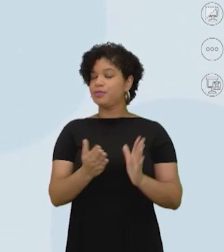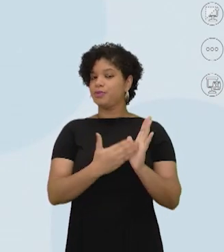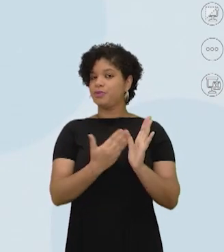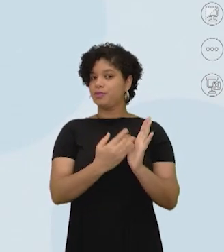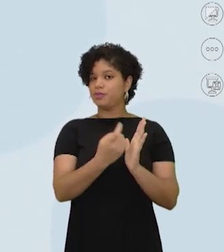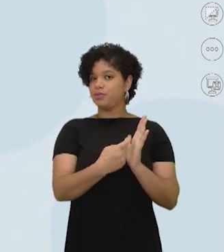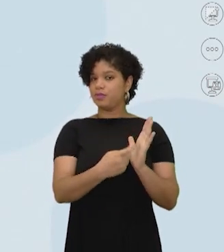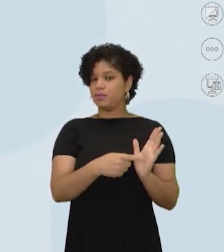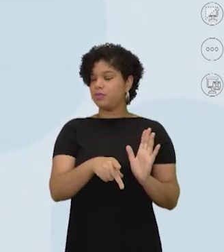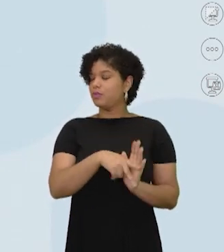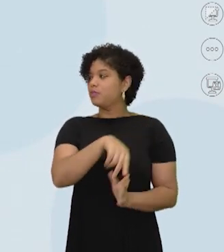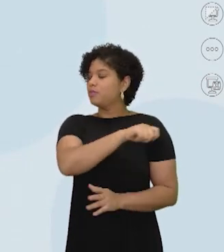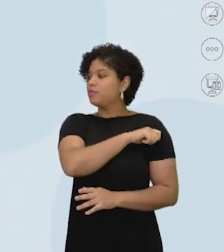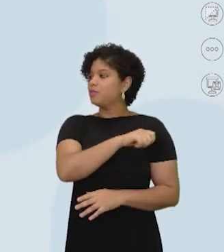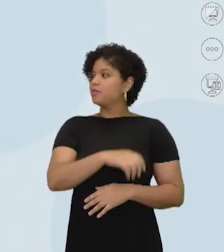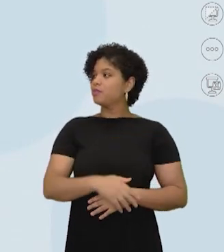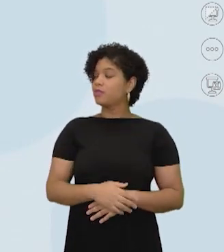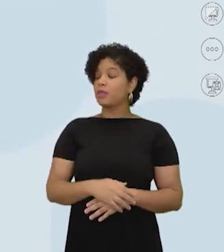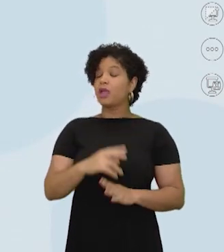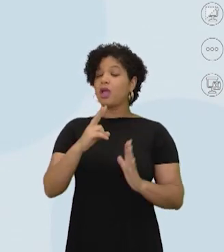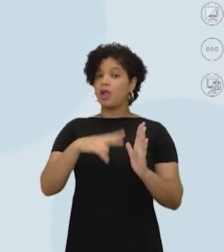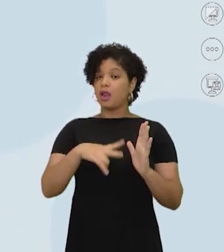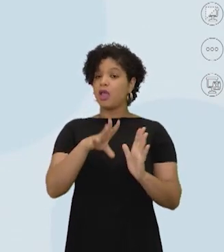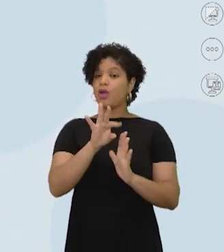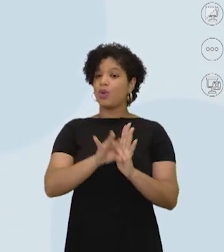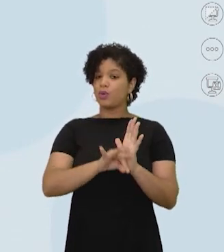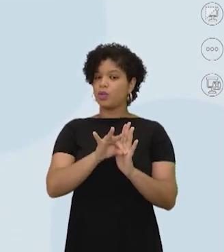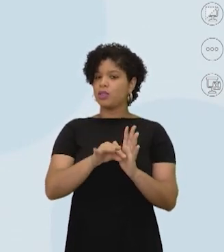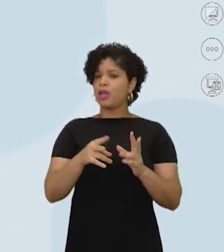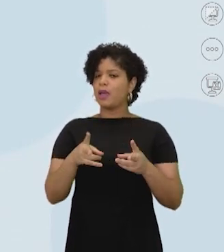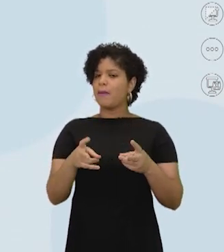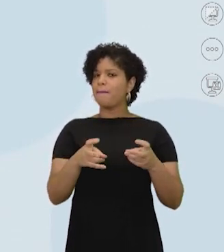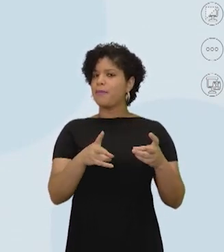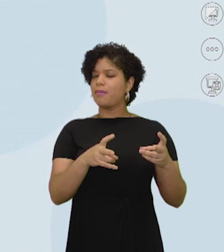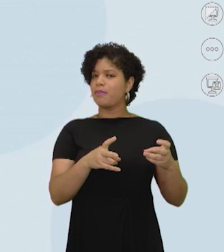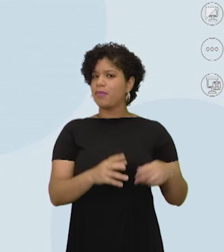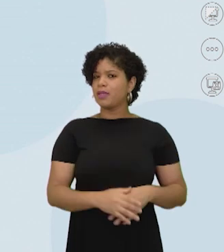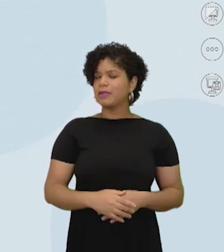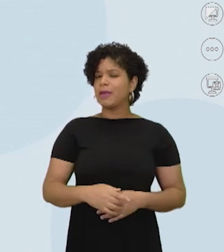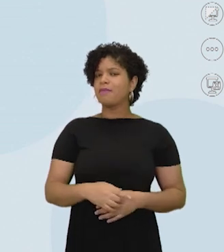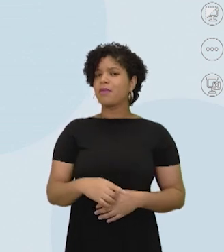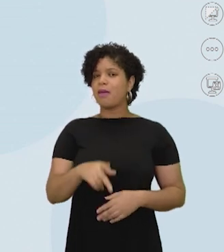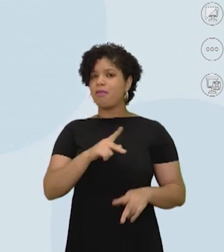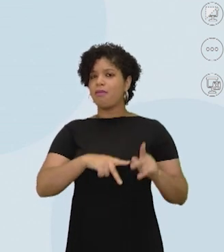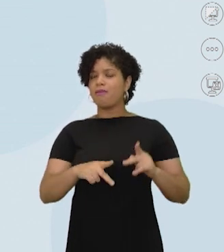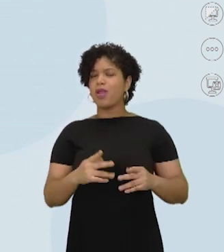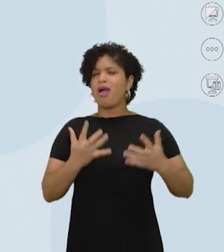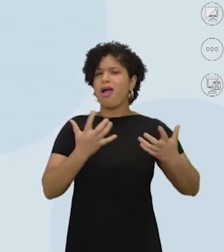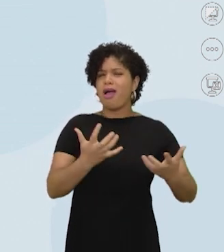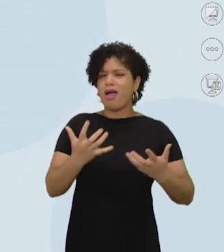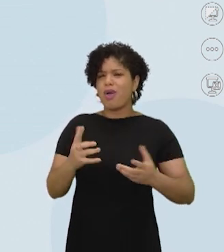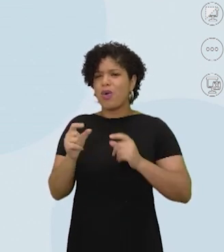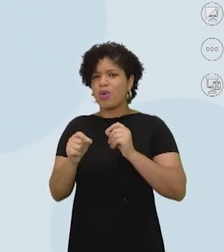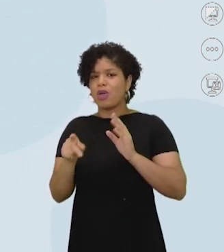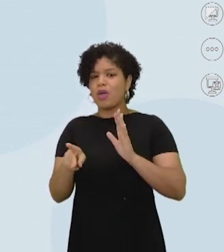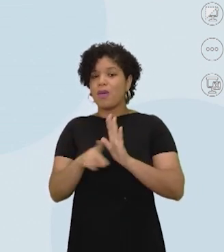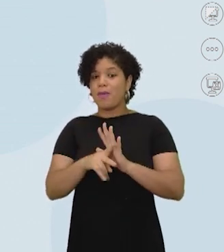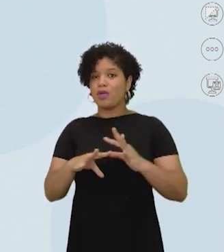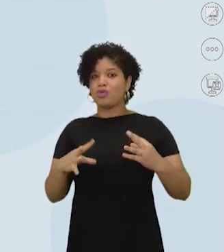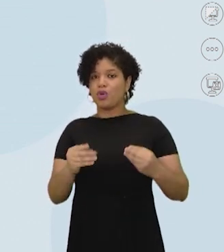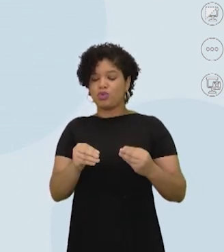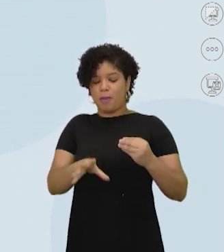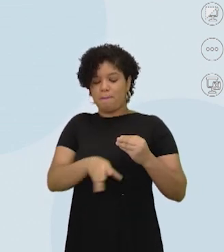leia o texto a seguir e observe as reivindicações da sociedade brasileira na emenda